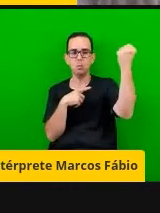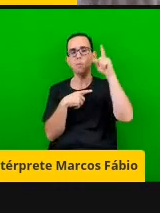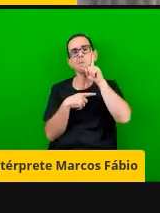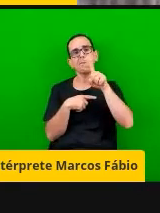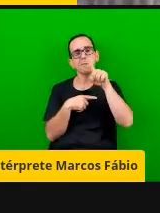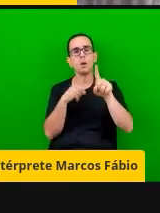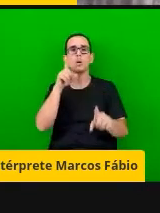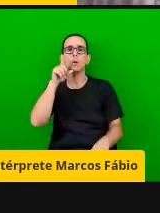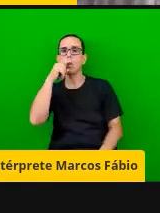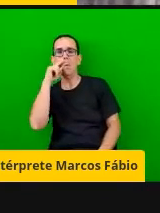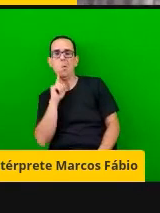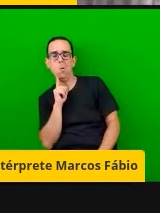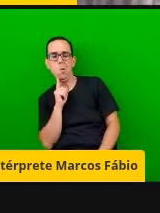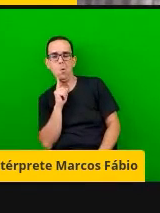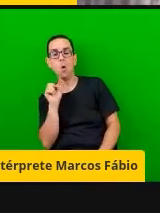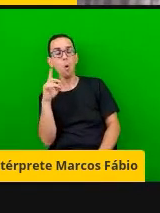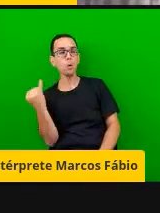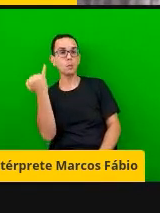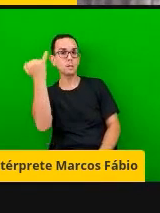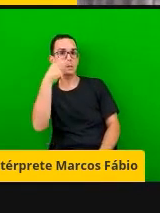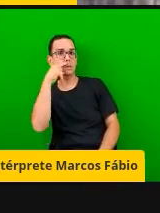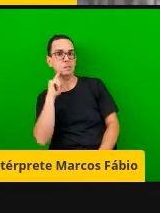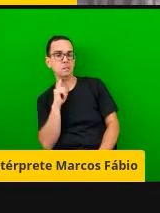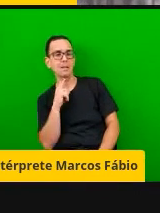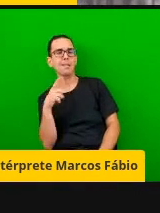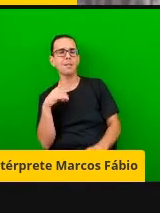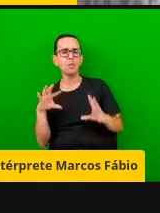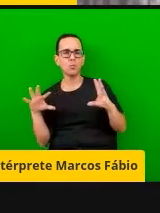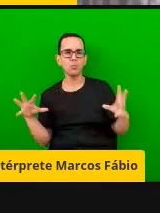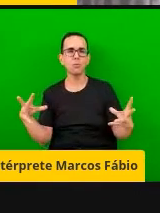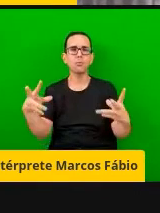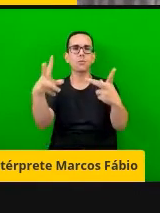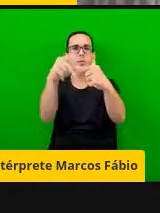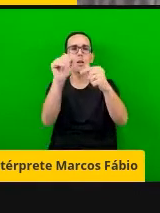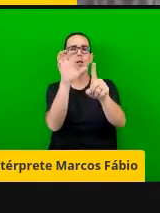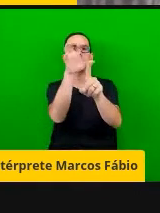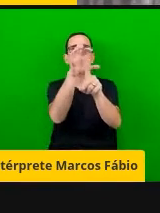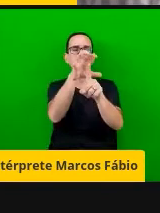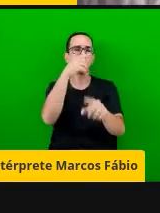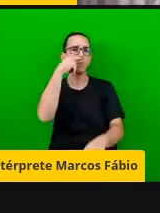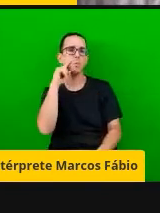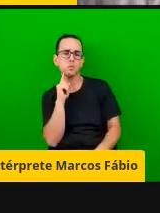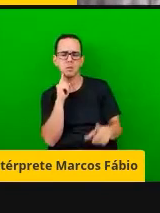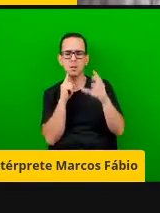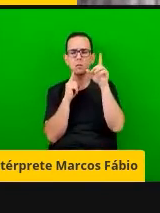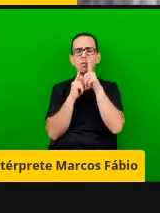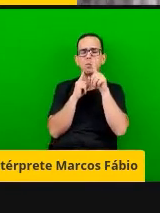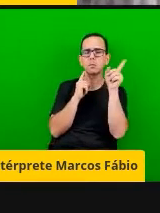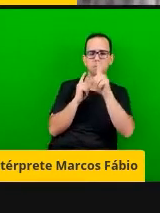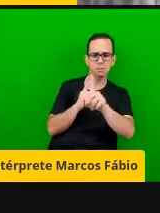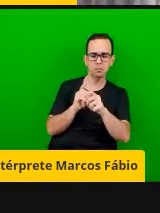China, com maior importância. A gente vê que praticamente todo o continente ele é mais influenciado pela China do que pelos Estados Unidos.